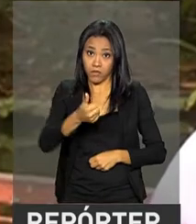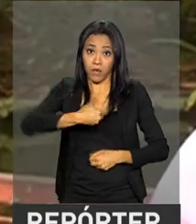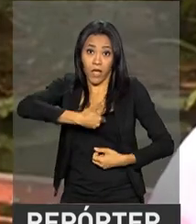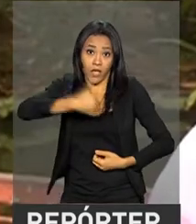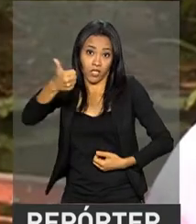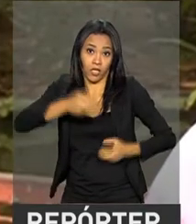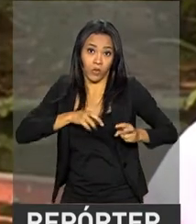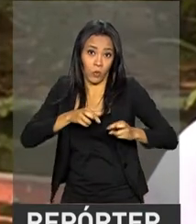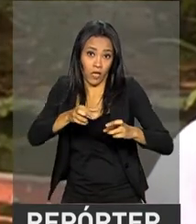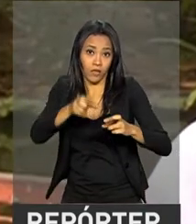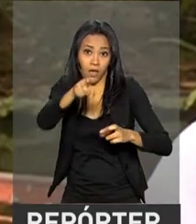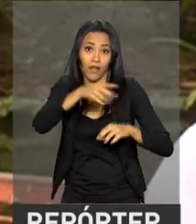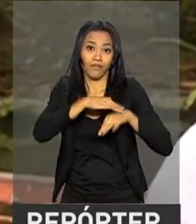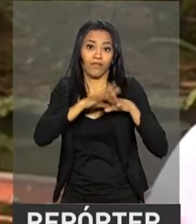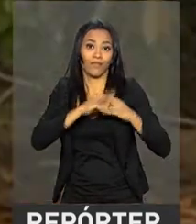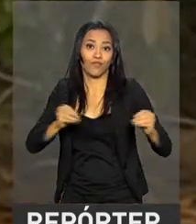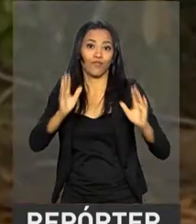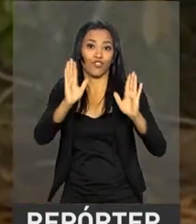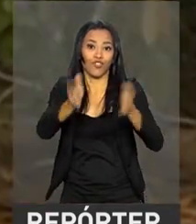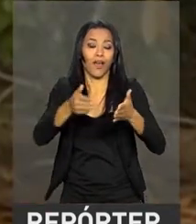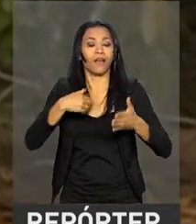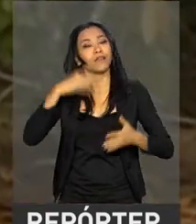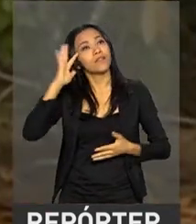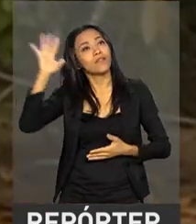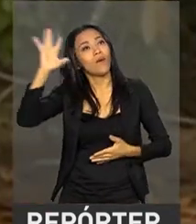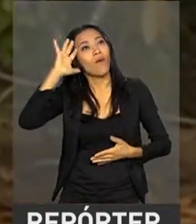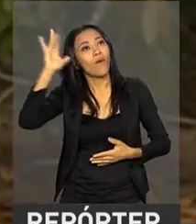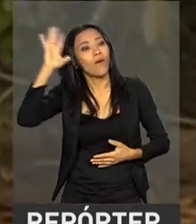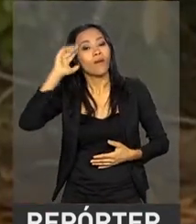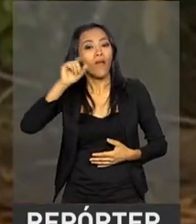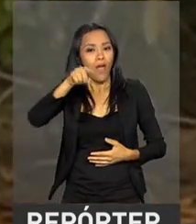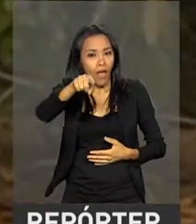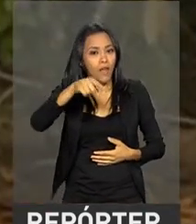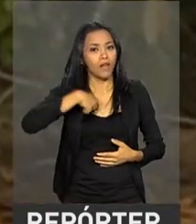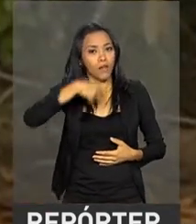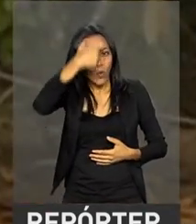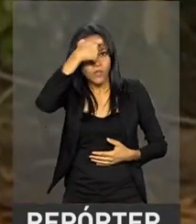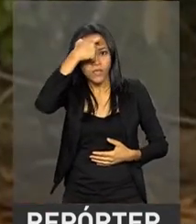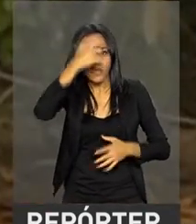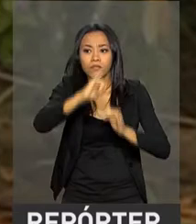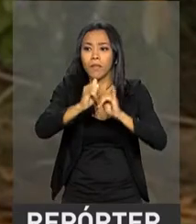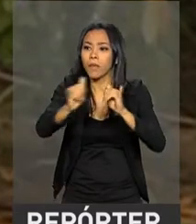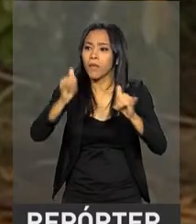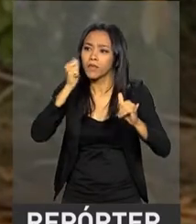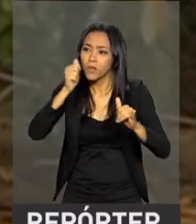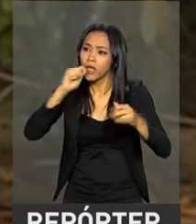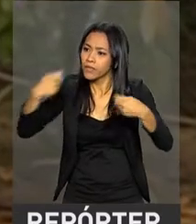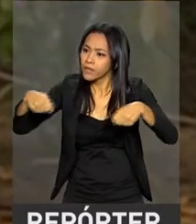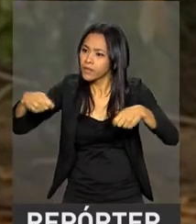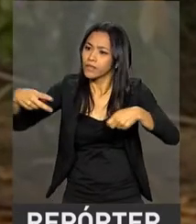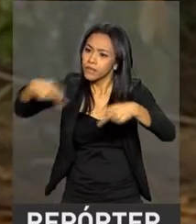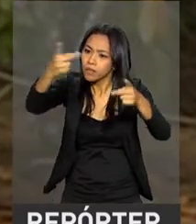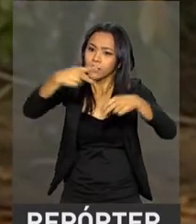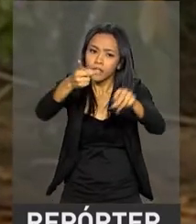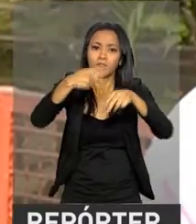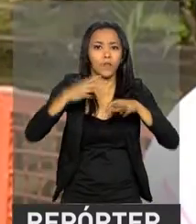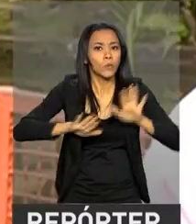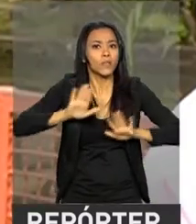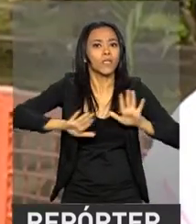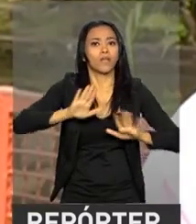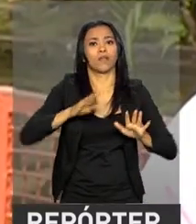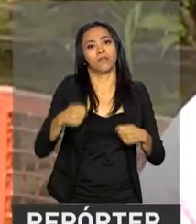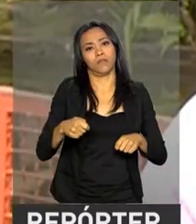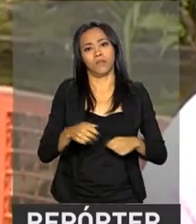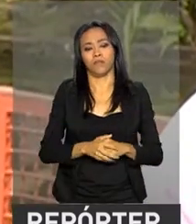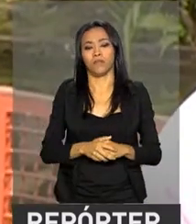está curada e cheia de planos um deles é seguir conscientizando as mulheres sobre a necessidade de se cuidar é